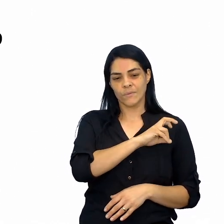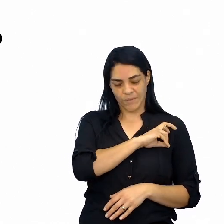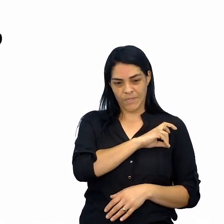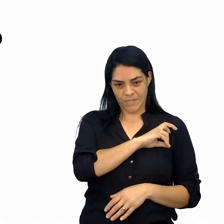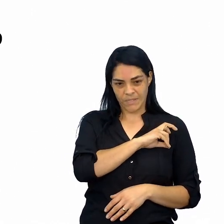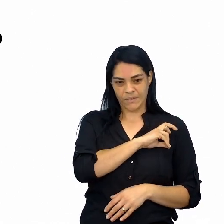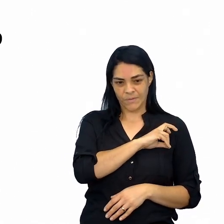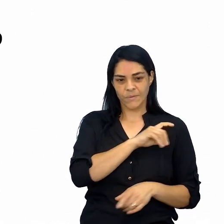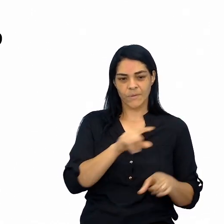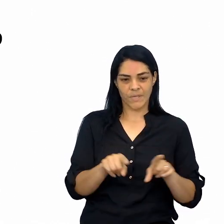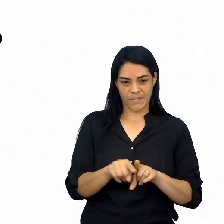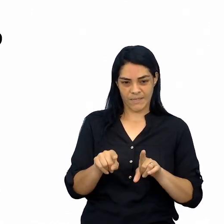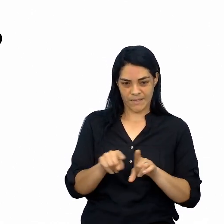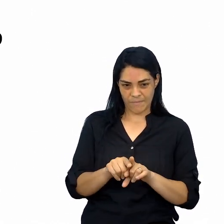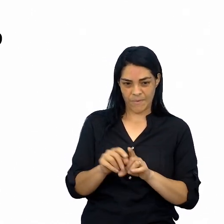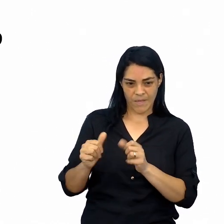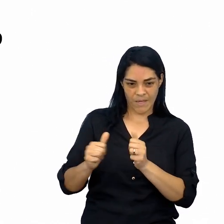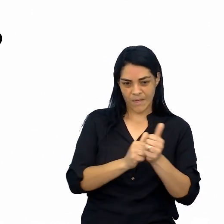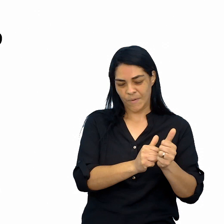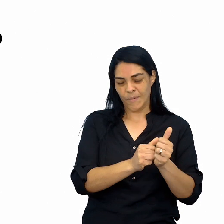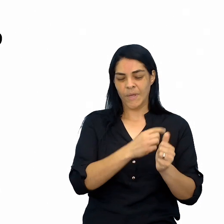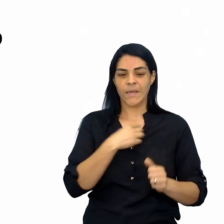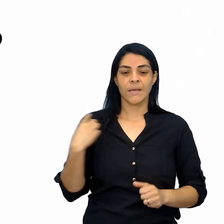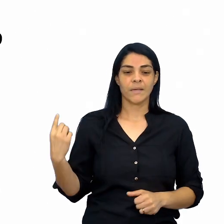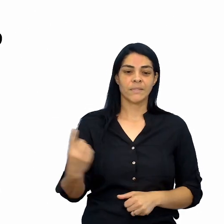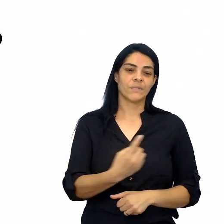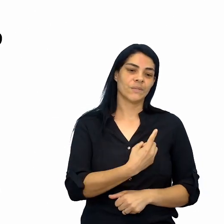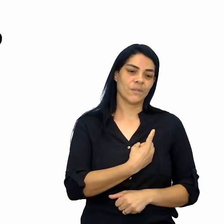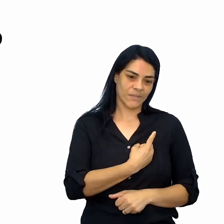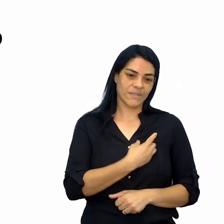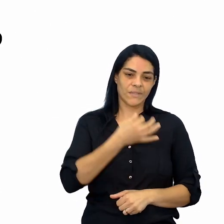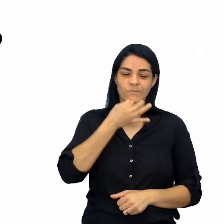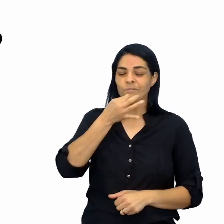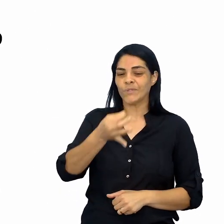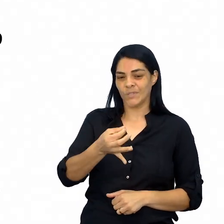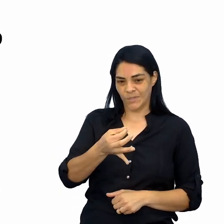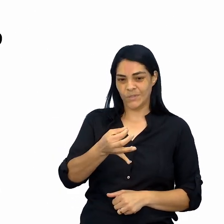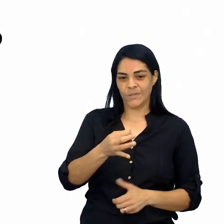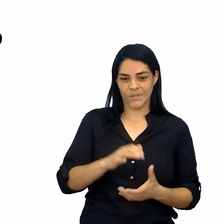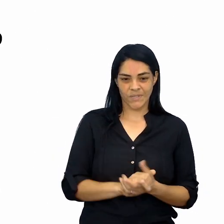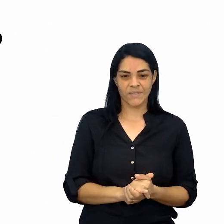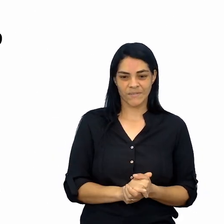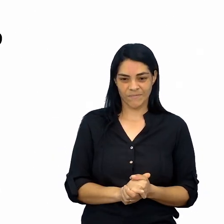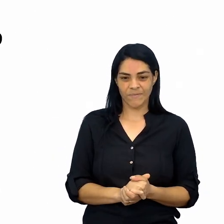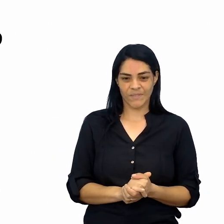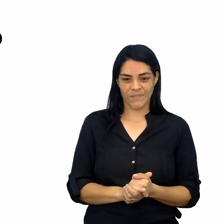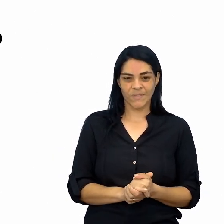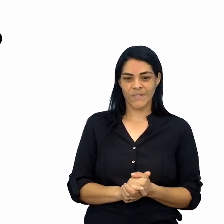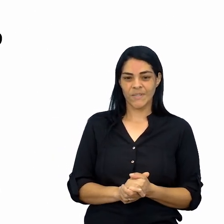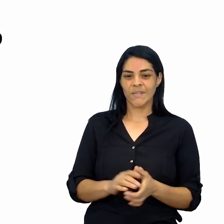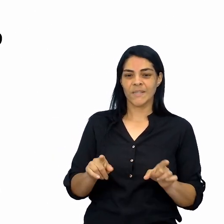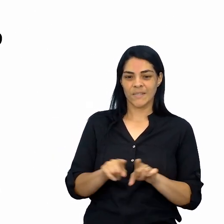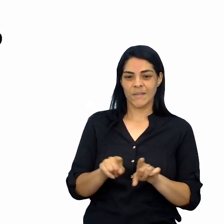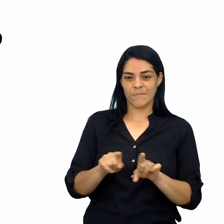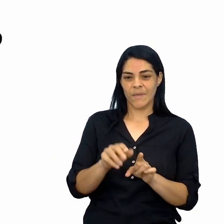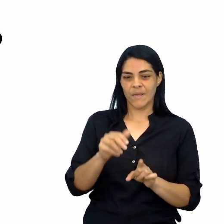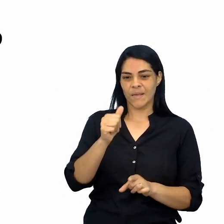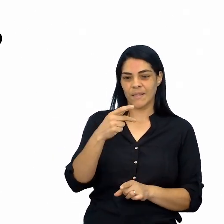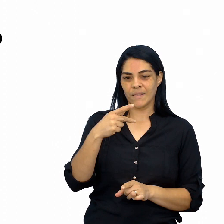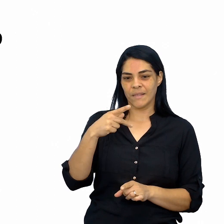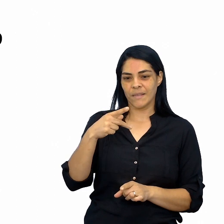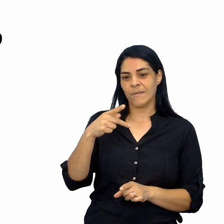finalmente, acompanhar as nossas sugestões de desdobramento para a